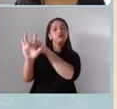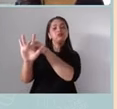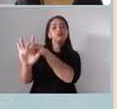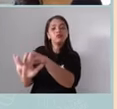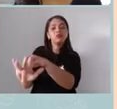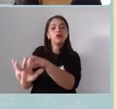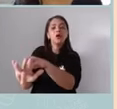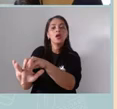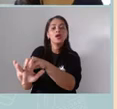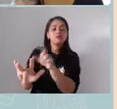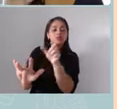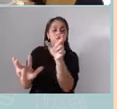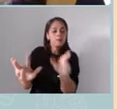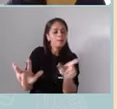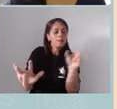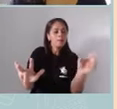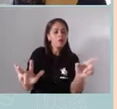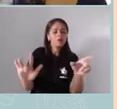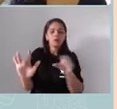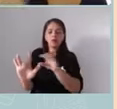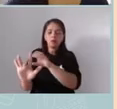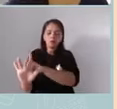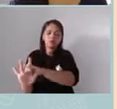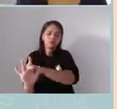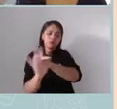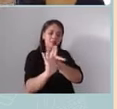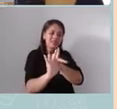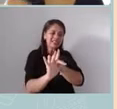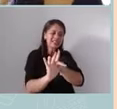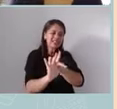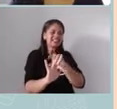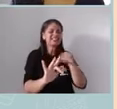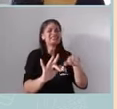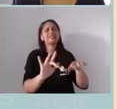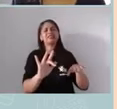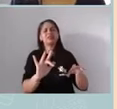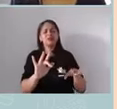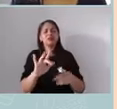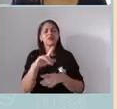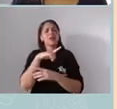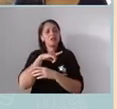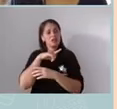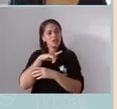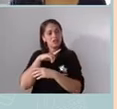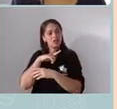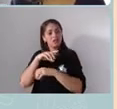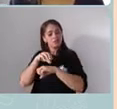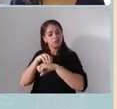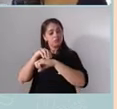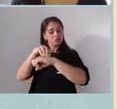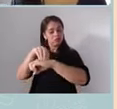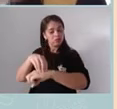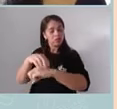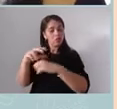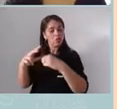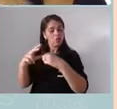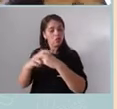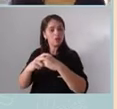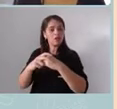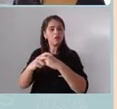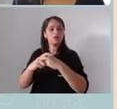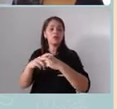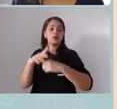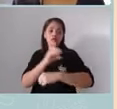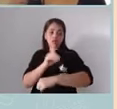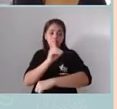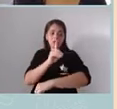de uma pessoa para outra. Tá? Quem vai causar, o agente causador, o agente etiológico da dengue é o vírus, assim como para